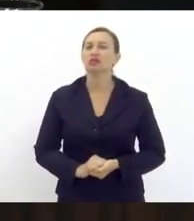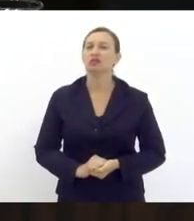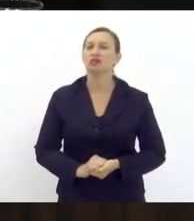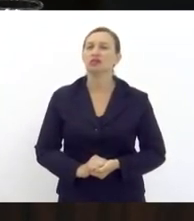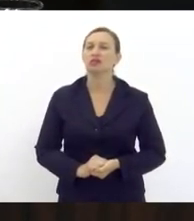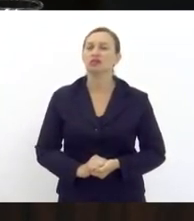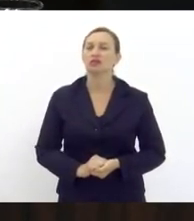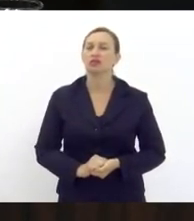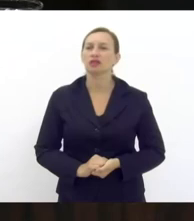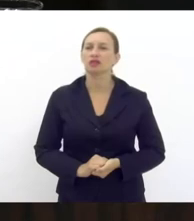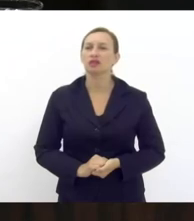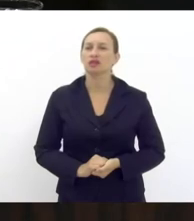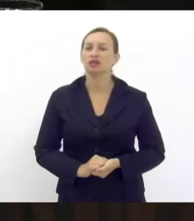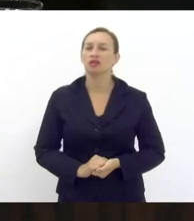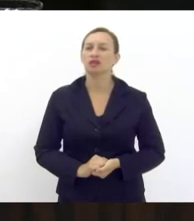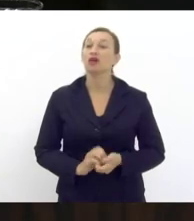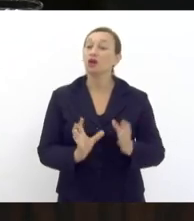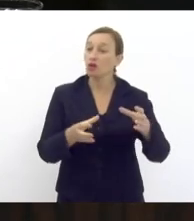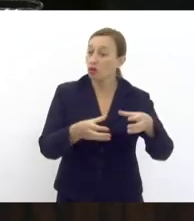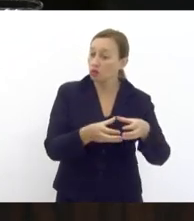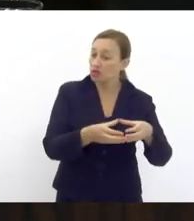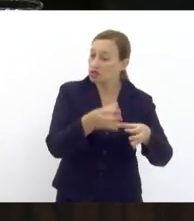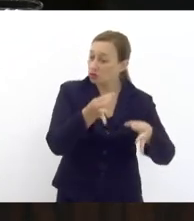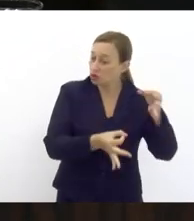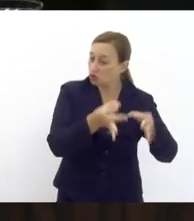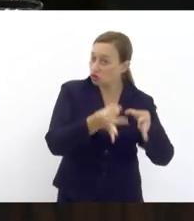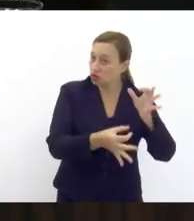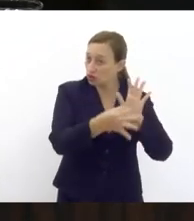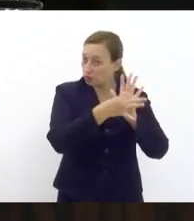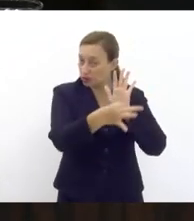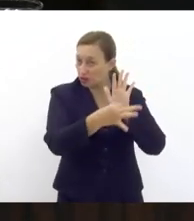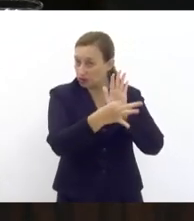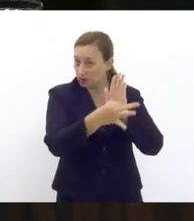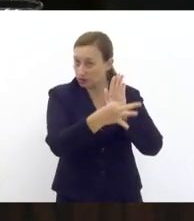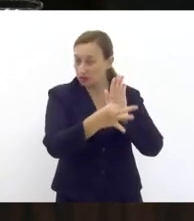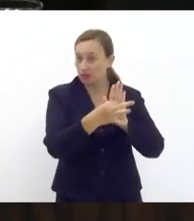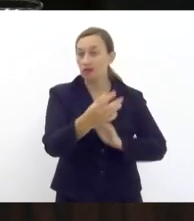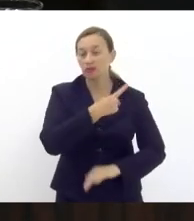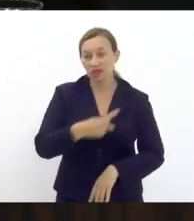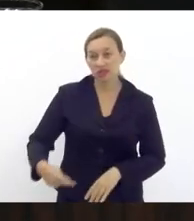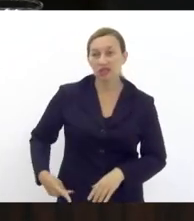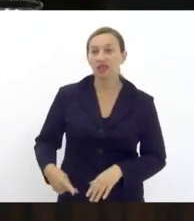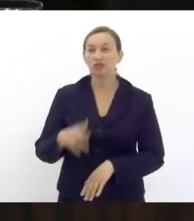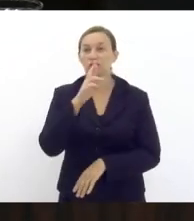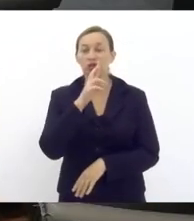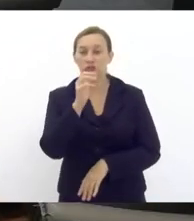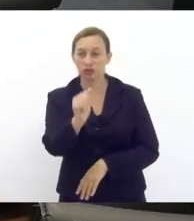Para emitir pareceres para a Comissão de Justiça, nosso nobre presidente Rodrigo Amorim.